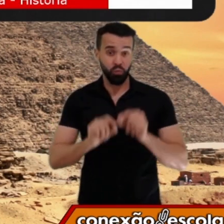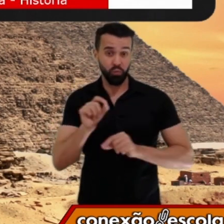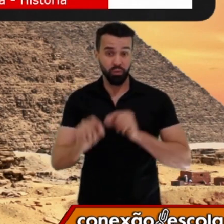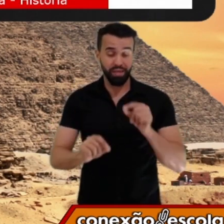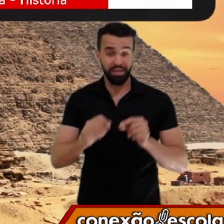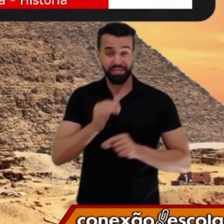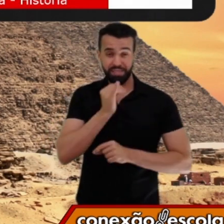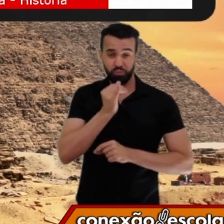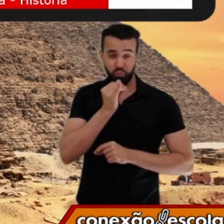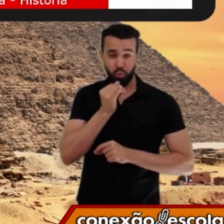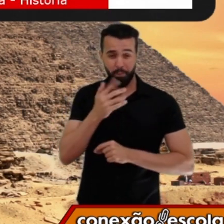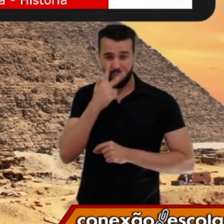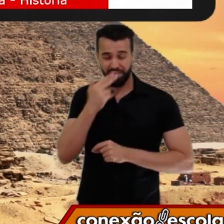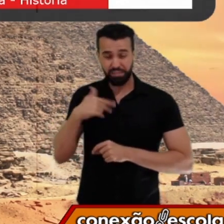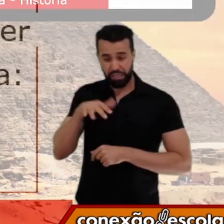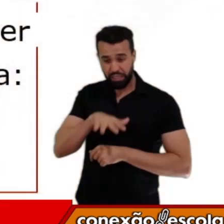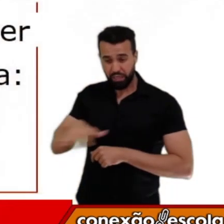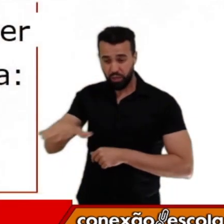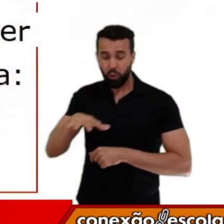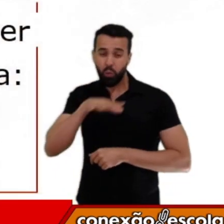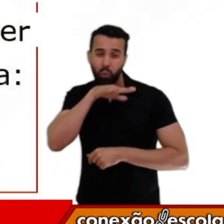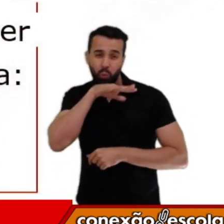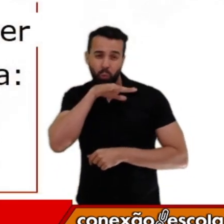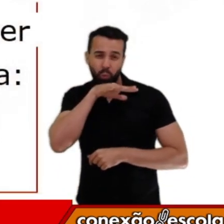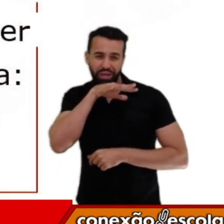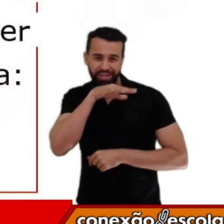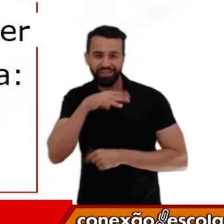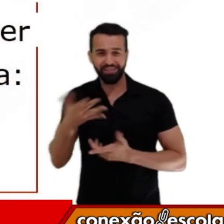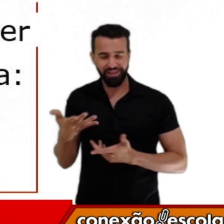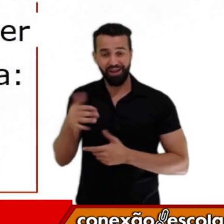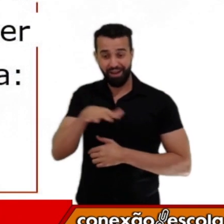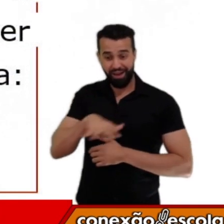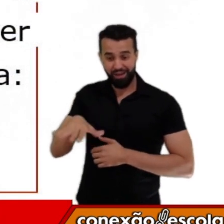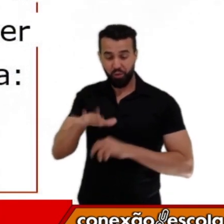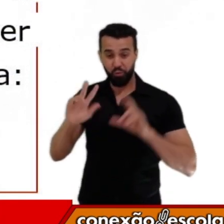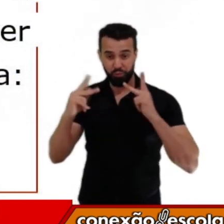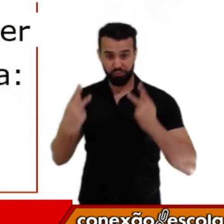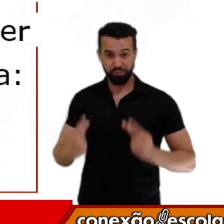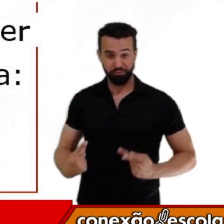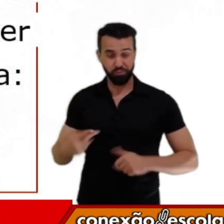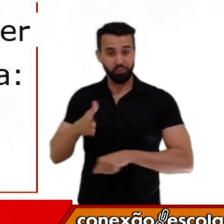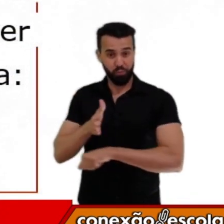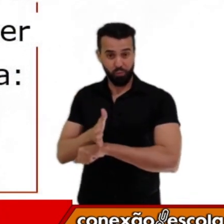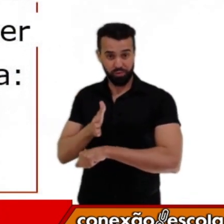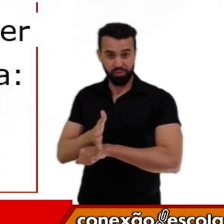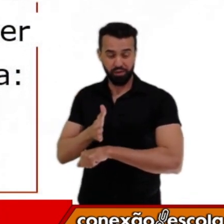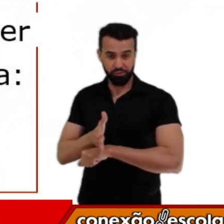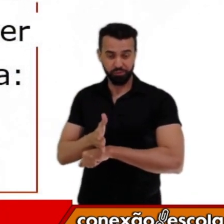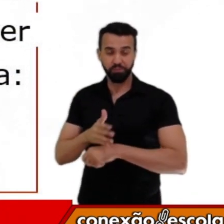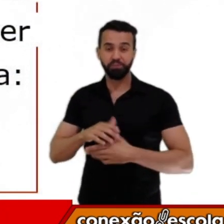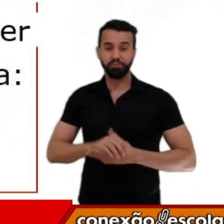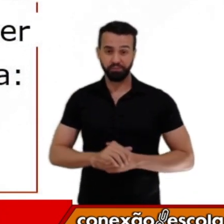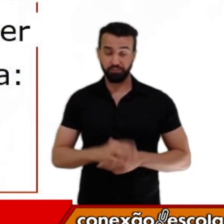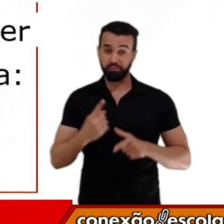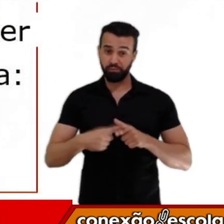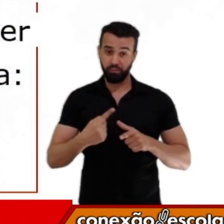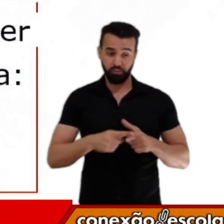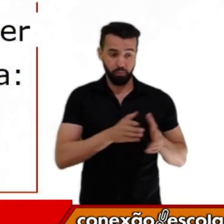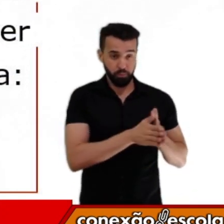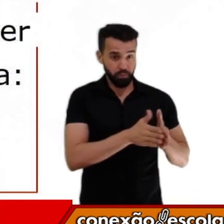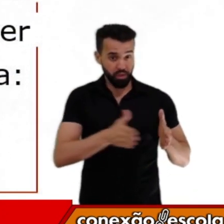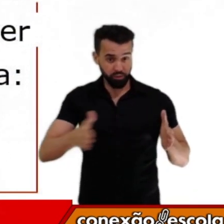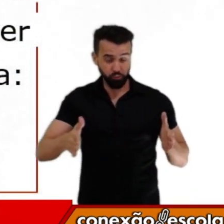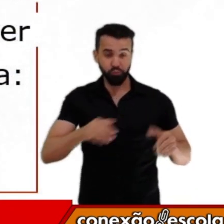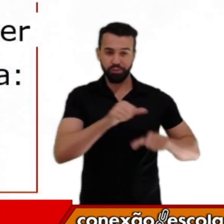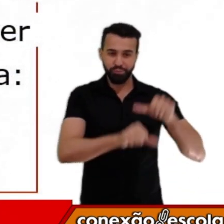o lado obscuro da modernidade. Que se por um lado a modernidade é esse tempo histórico de transformações